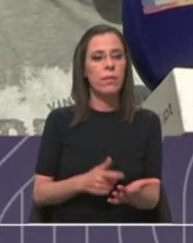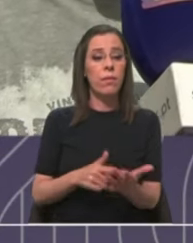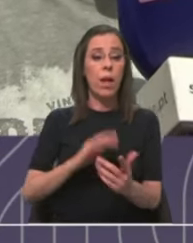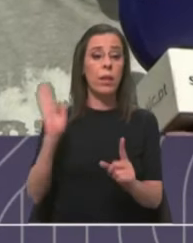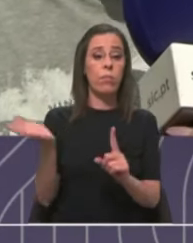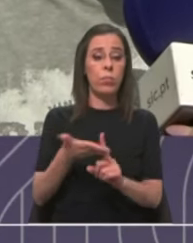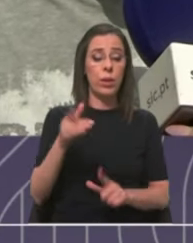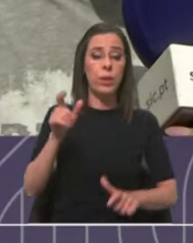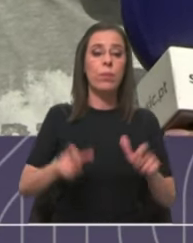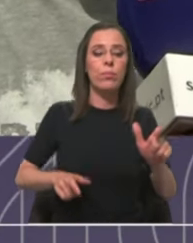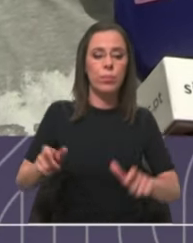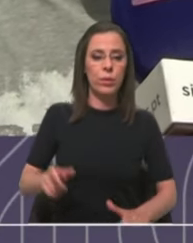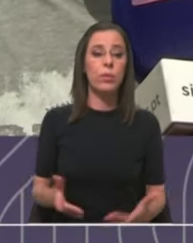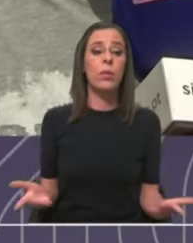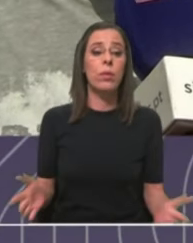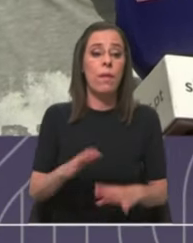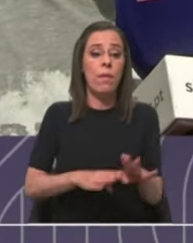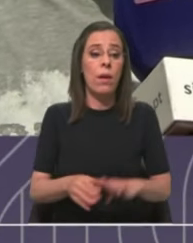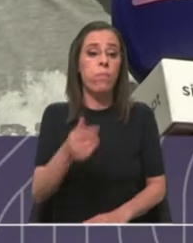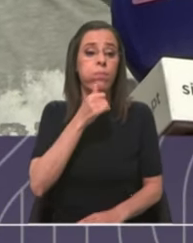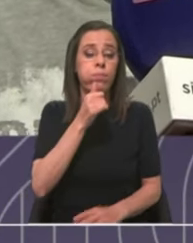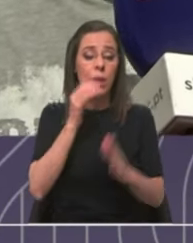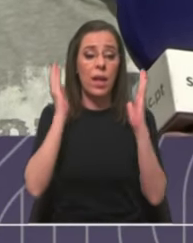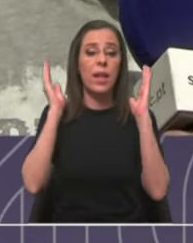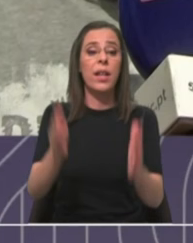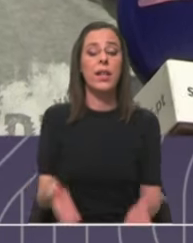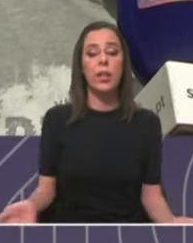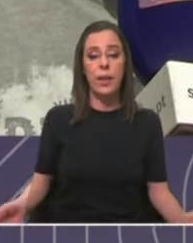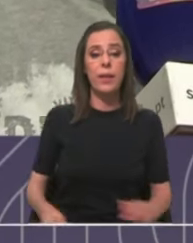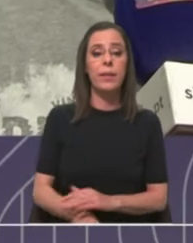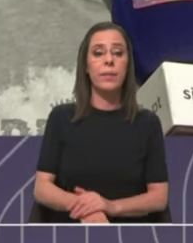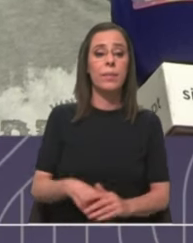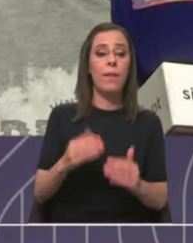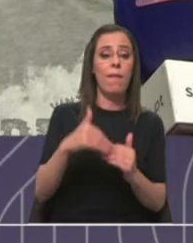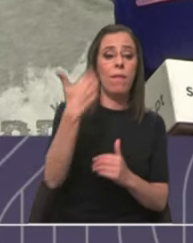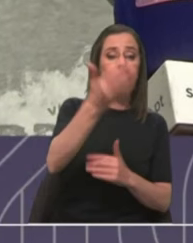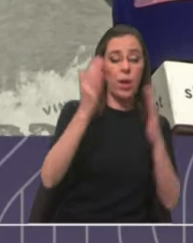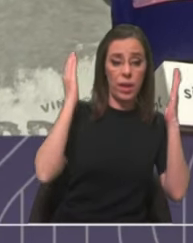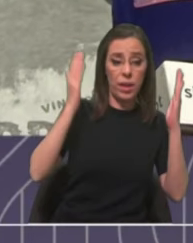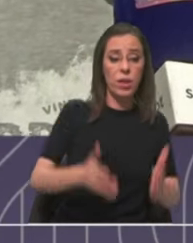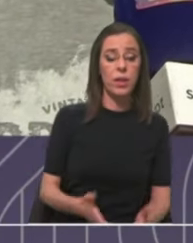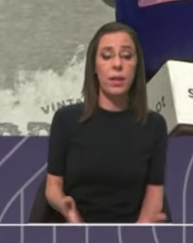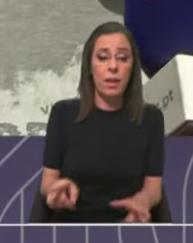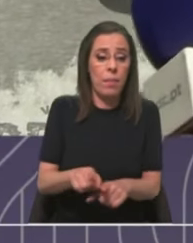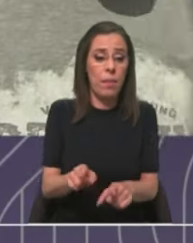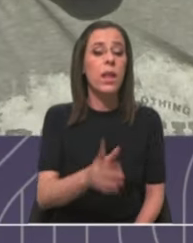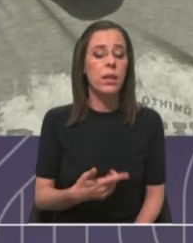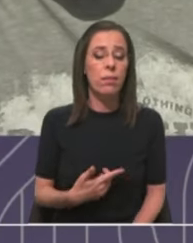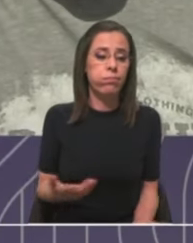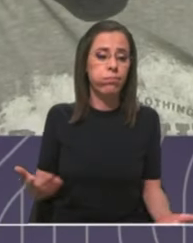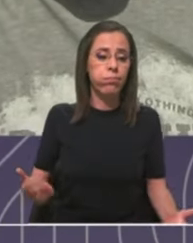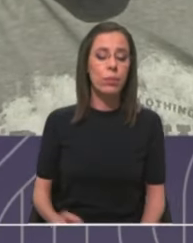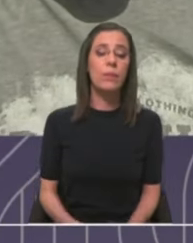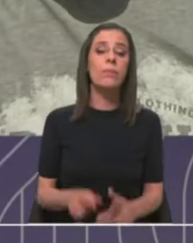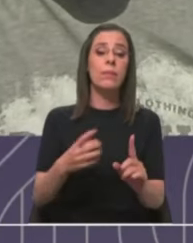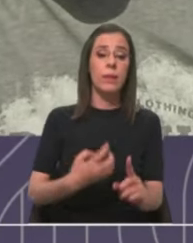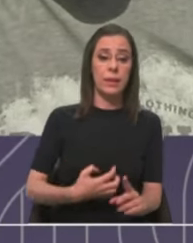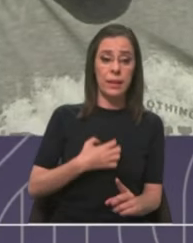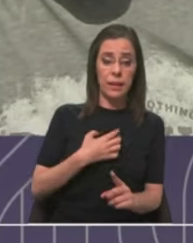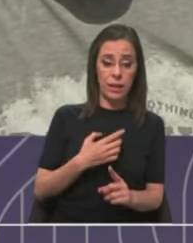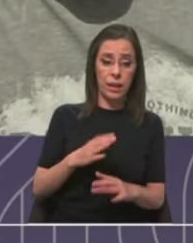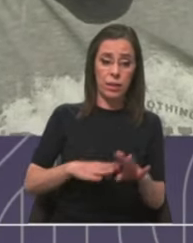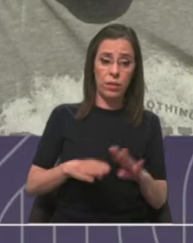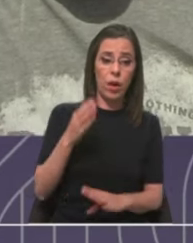punição nas pessoas, por isso é que fazem aquilo que querem na estrada e fora da estrada é a mesma coisa. Mas o Carlos sente que foi